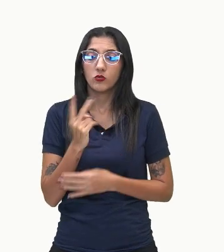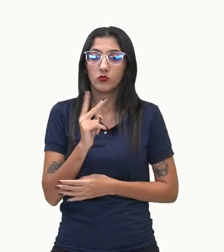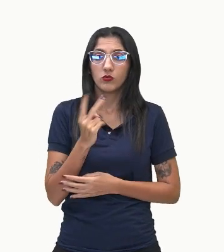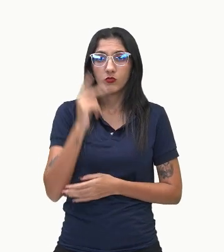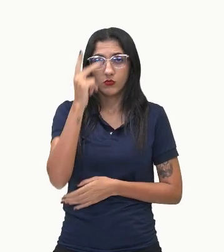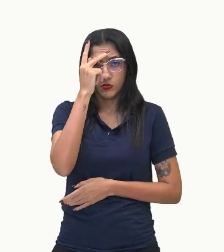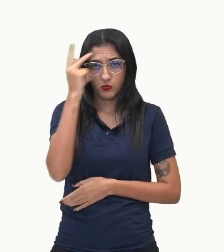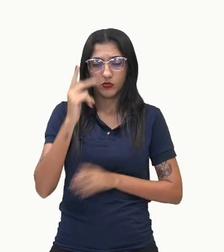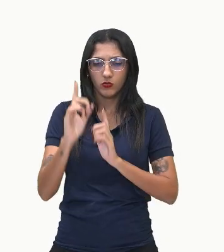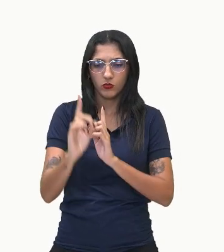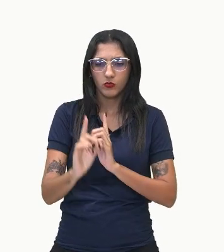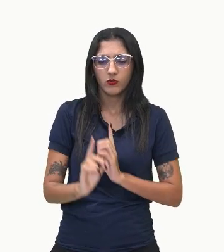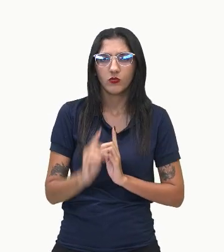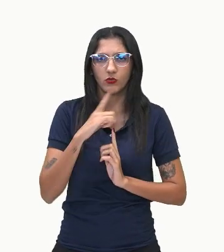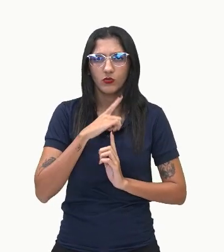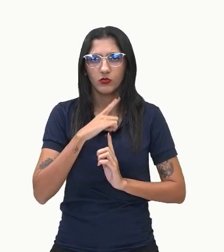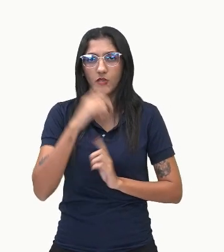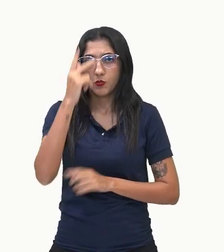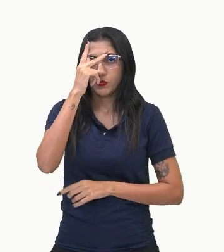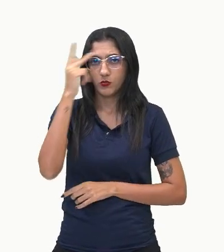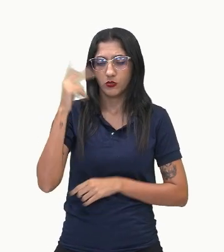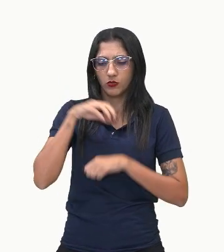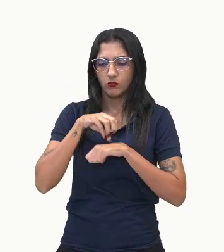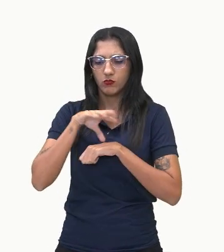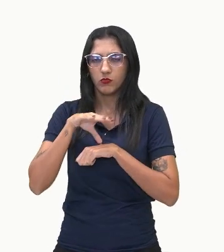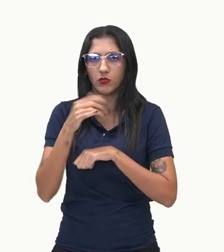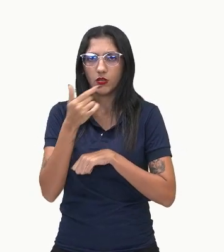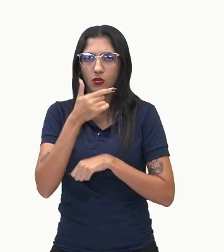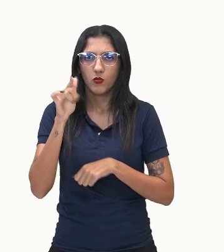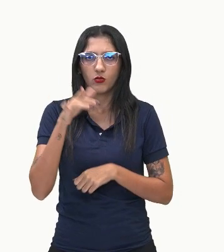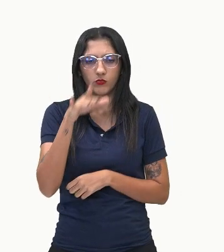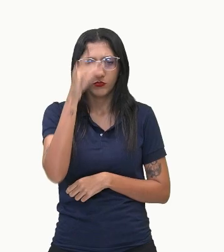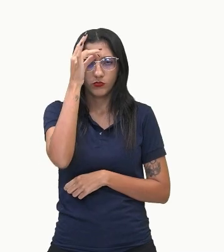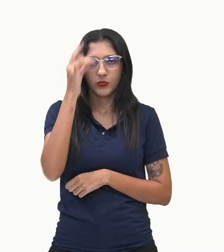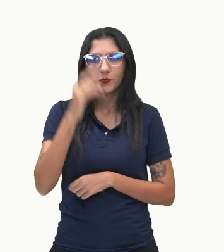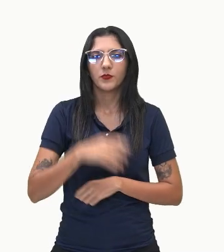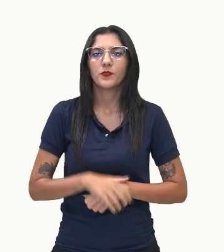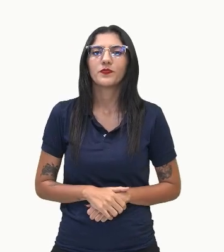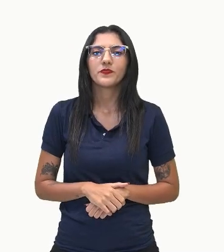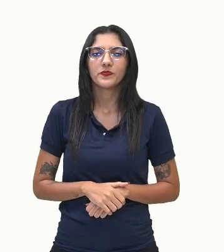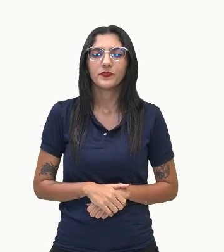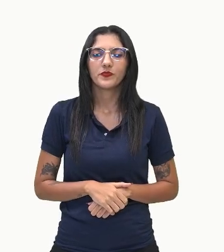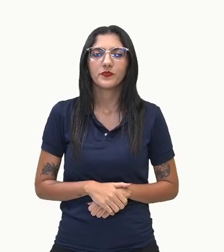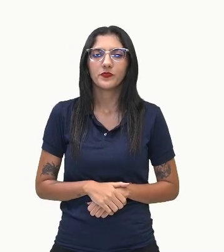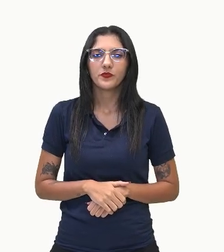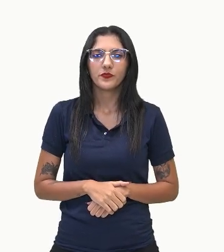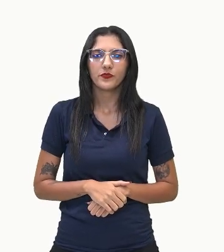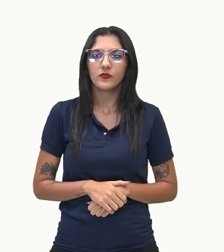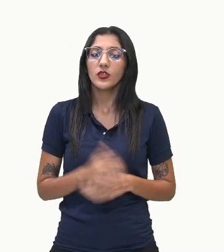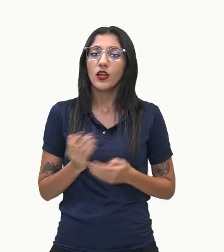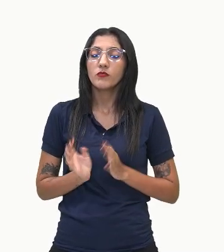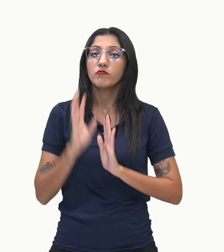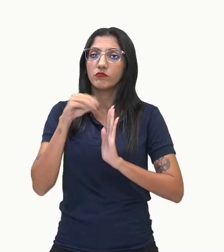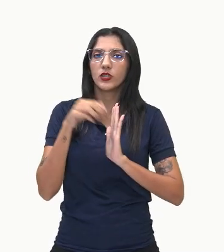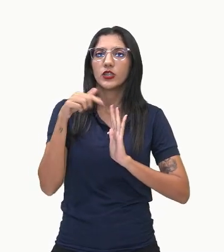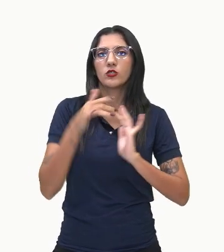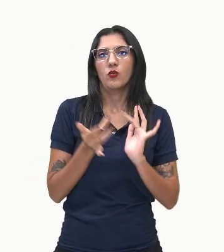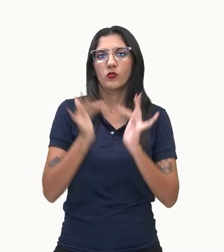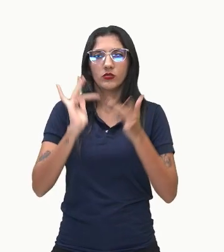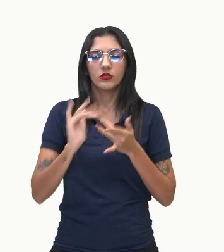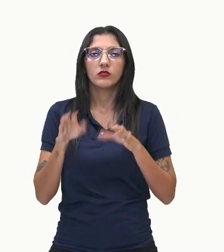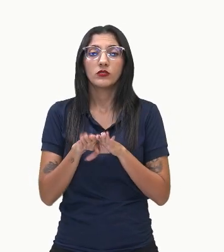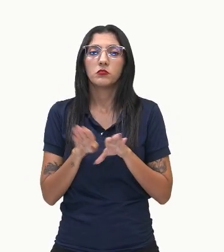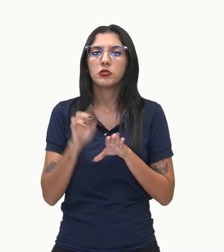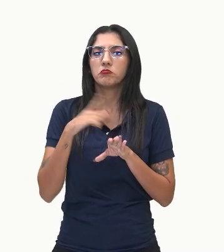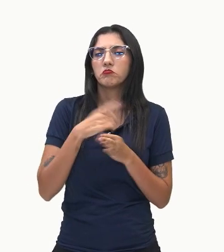aí importantes, o locutor e o interlocutor. E, dentro desse contexto, nós temos o